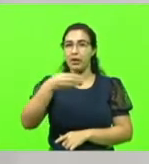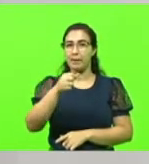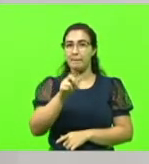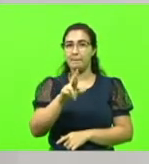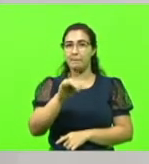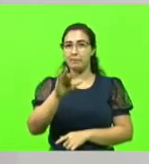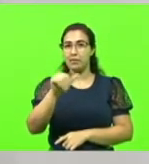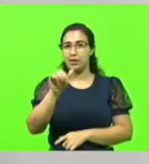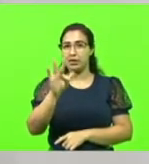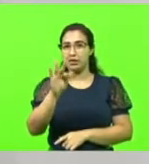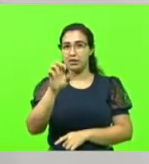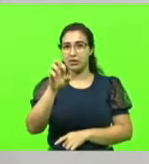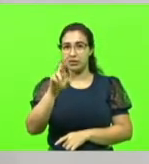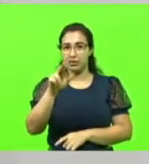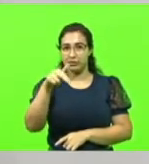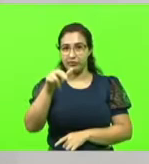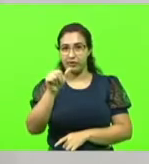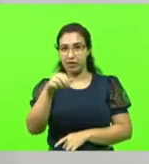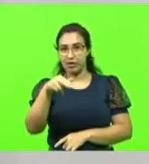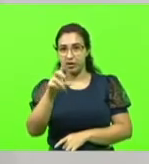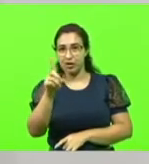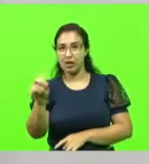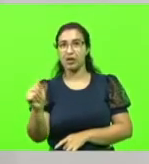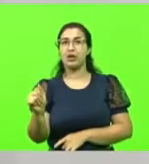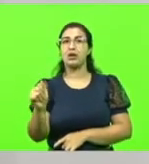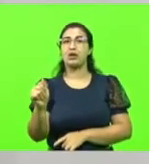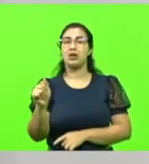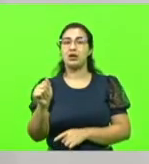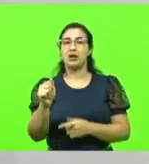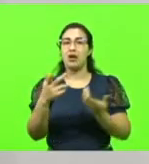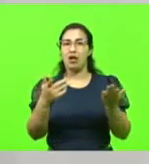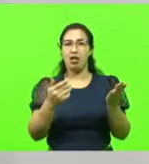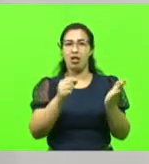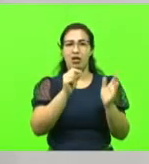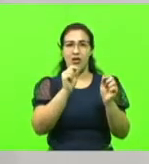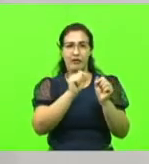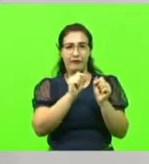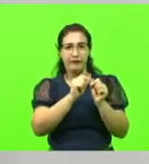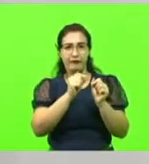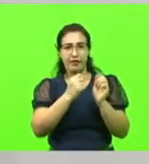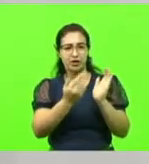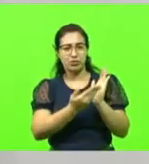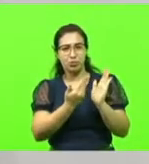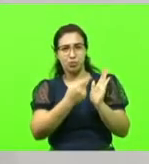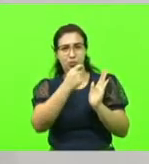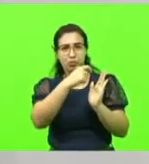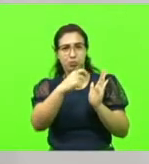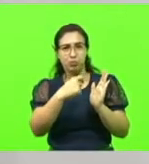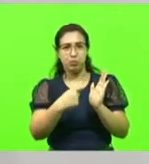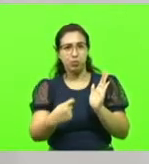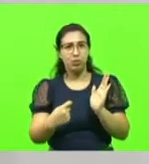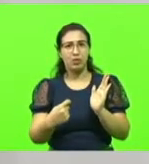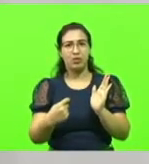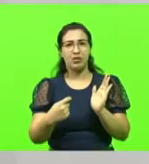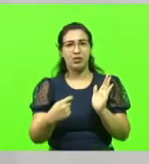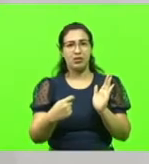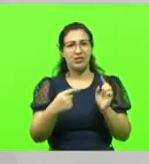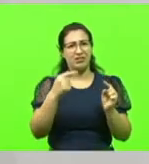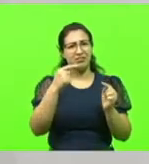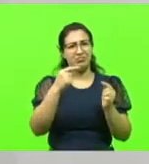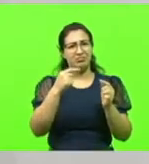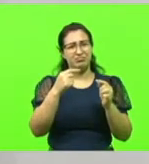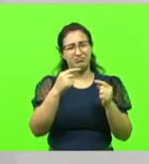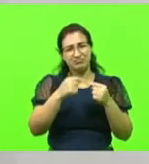infeliz na sua reportagem, que, quando deu esse título. Quero acreditar, mas deixo aqui para ela